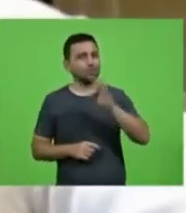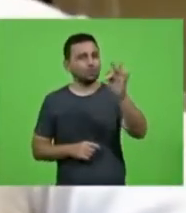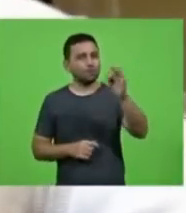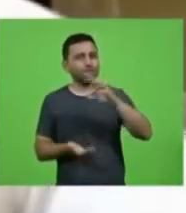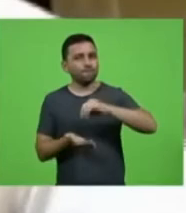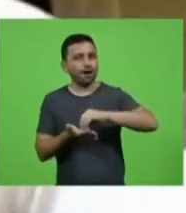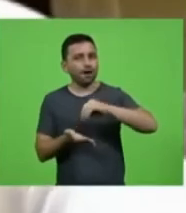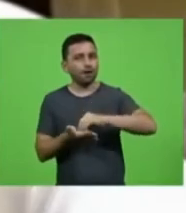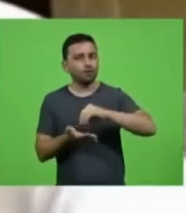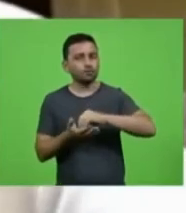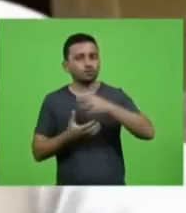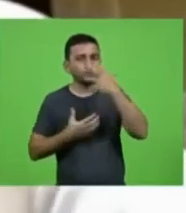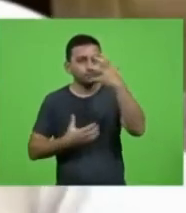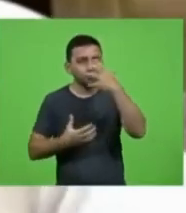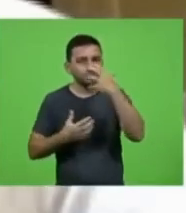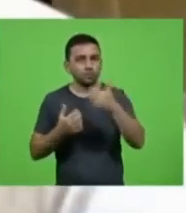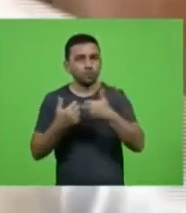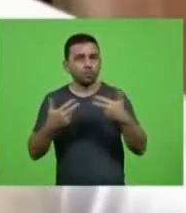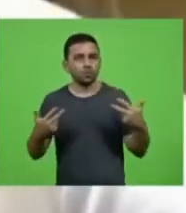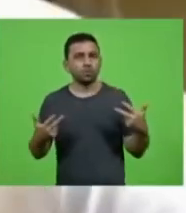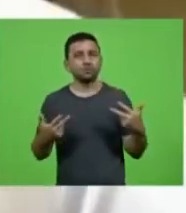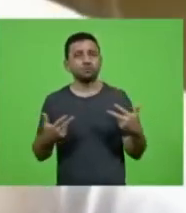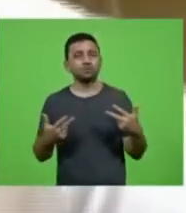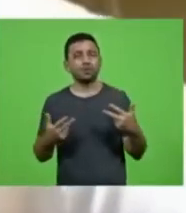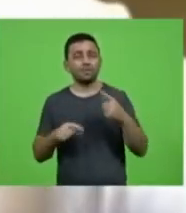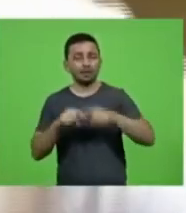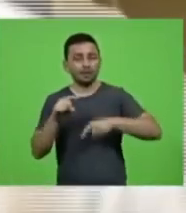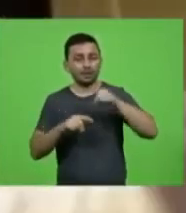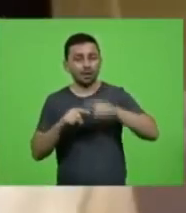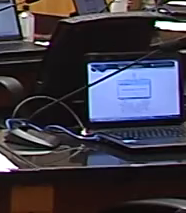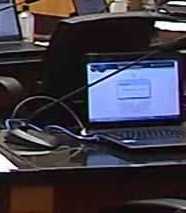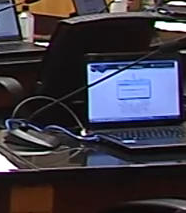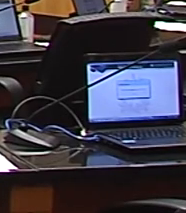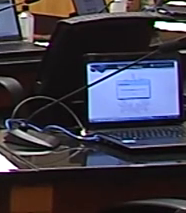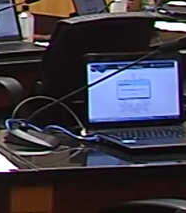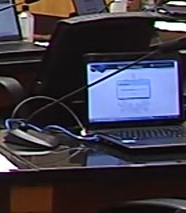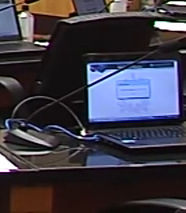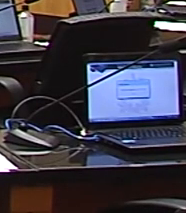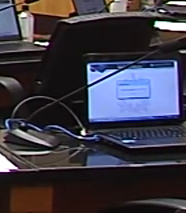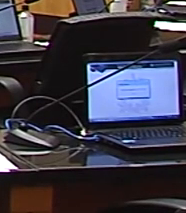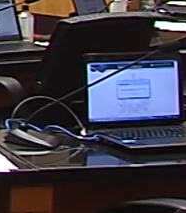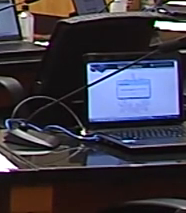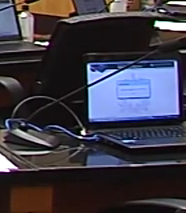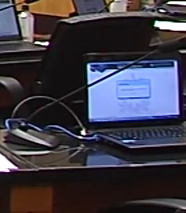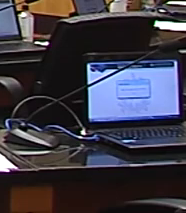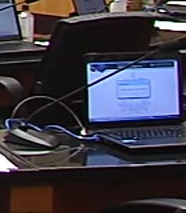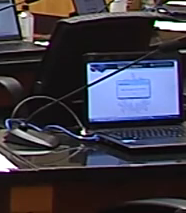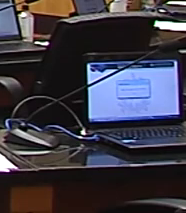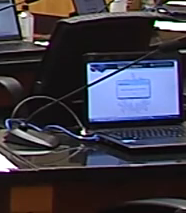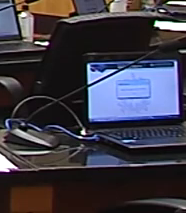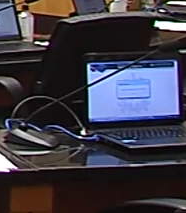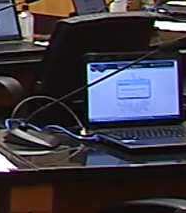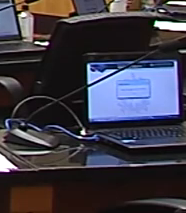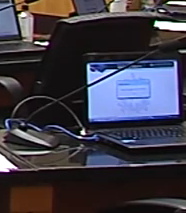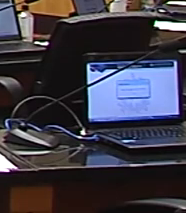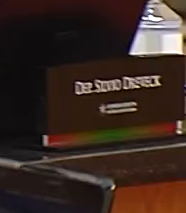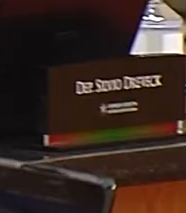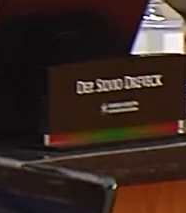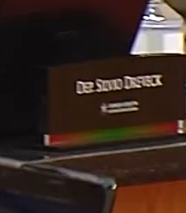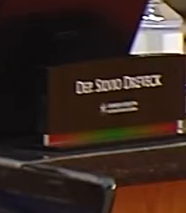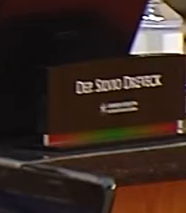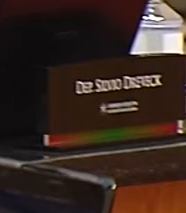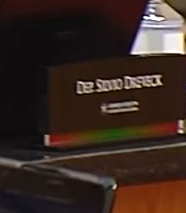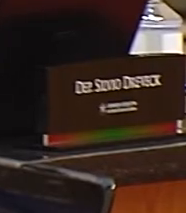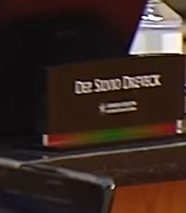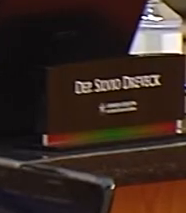oxigênio, insumos para a UTI, o caso ser ainda mais desesperador. Diversos parlamentares também defenderam o projeto de